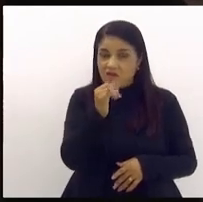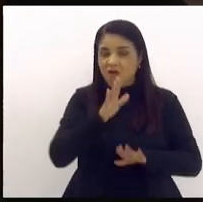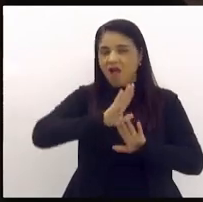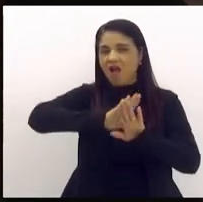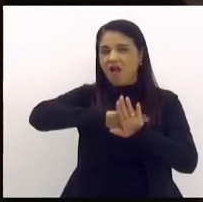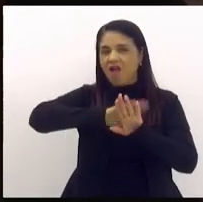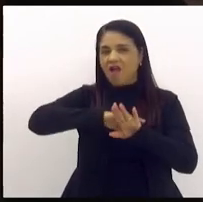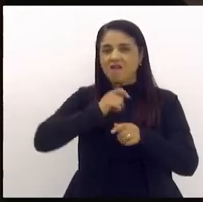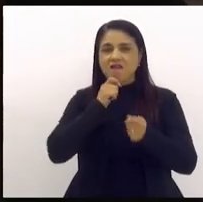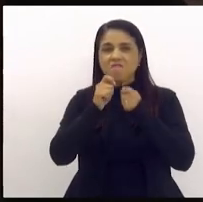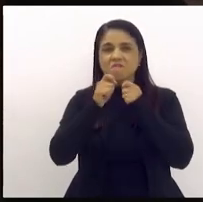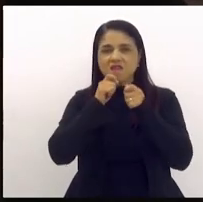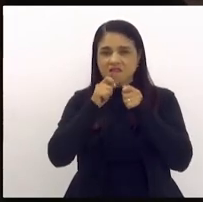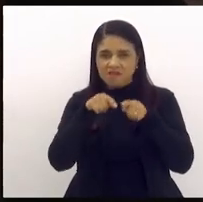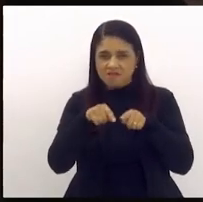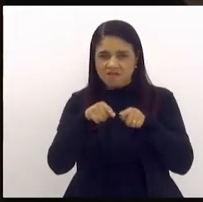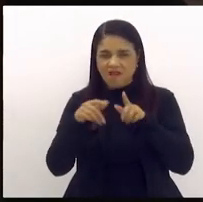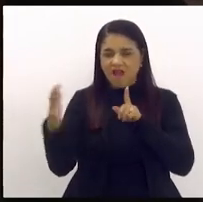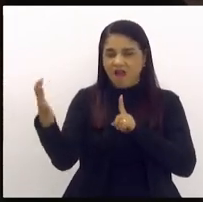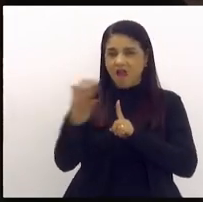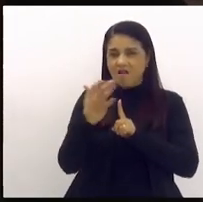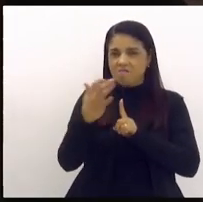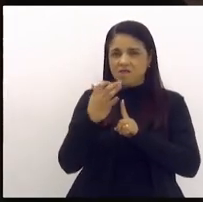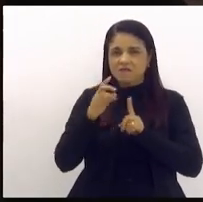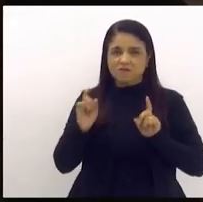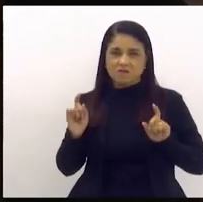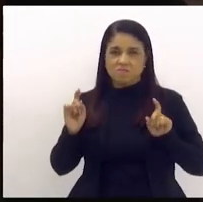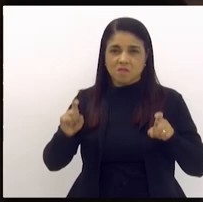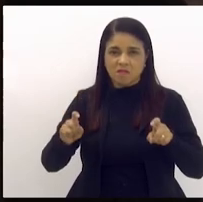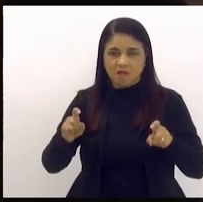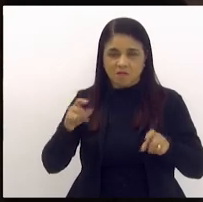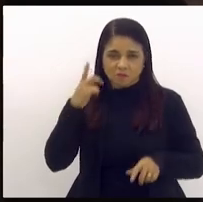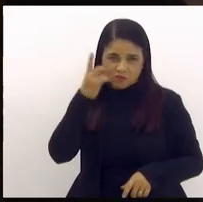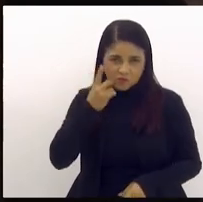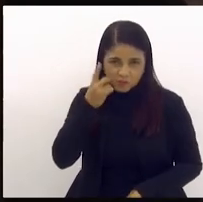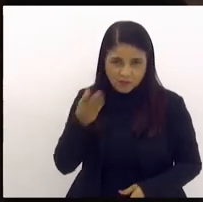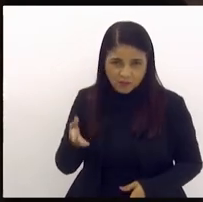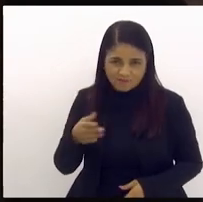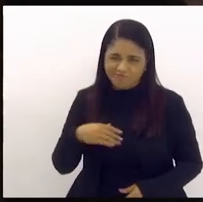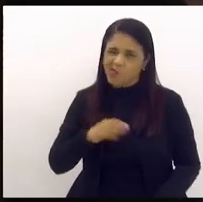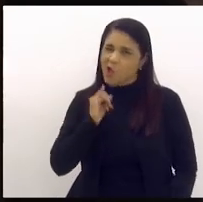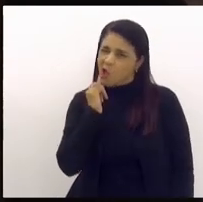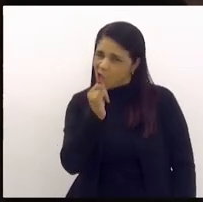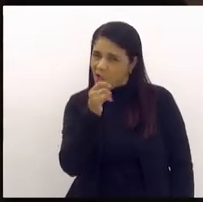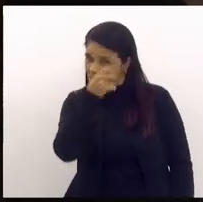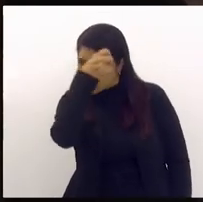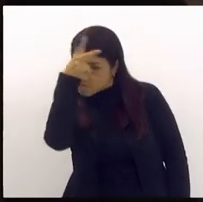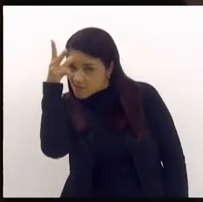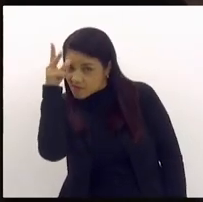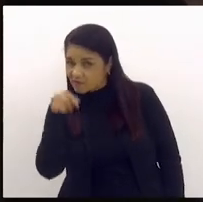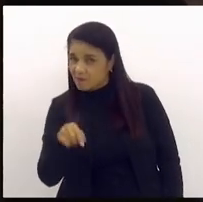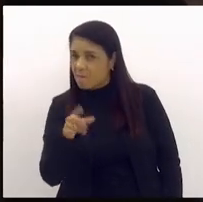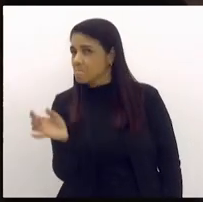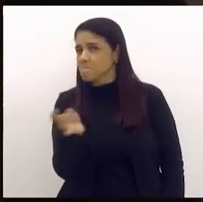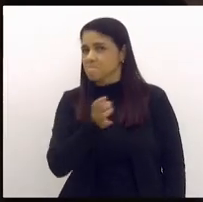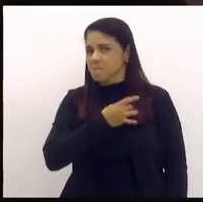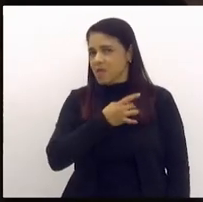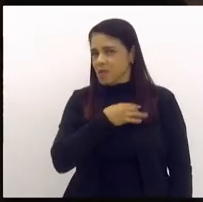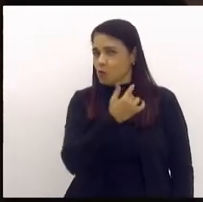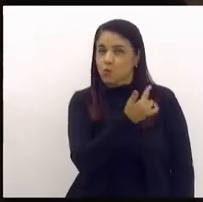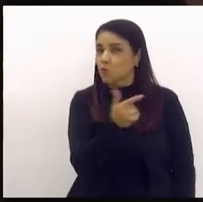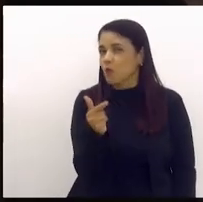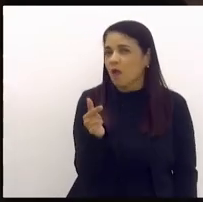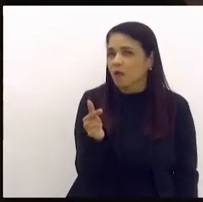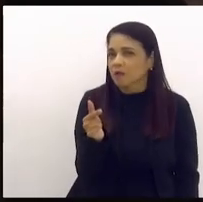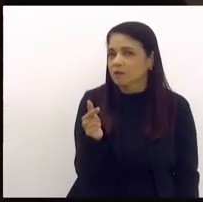com ameaças contra os nossos mandatos. Mas, senhor prefeito, nós não temos medo do senhor